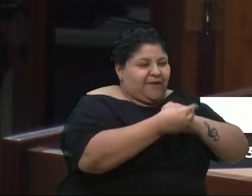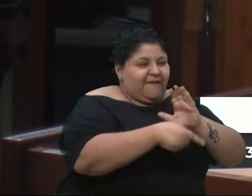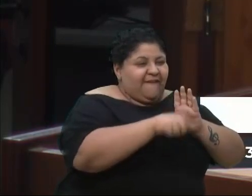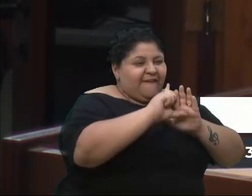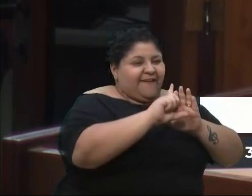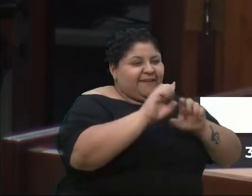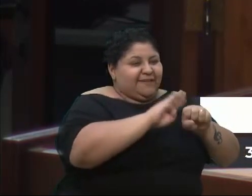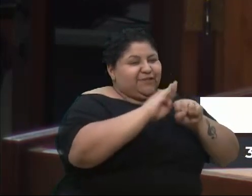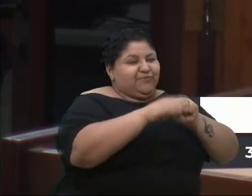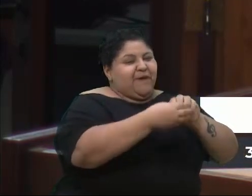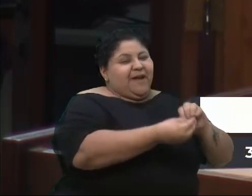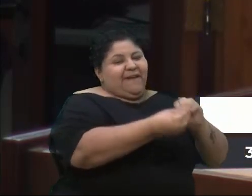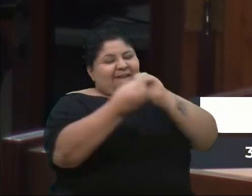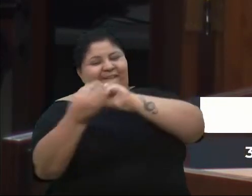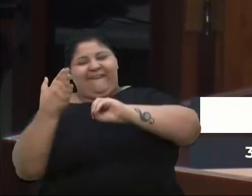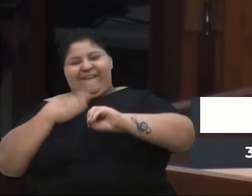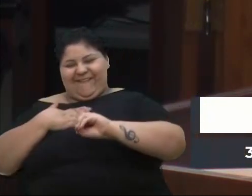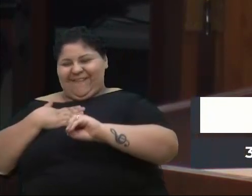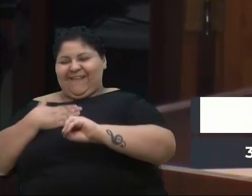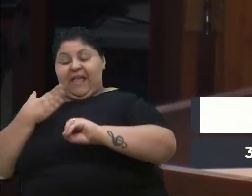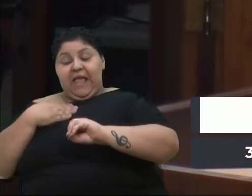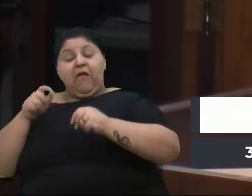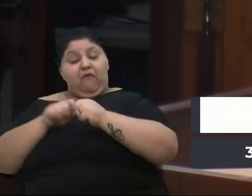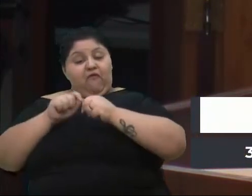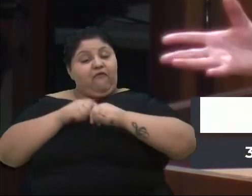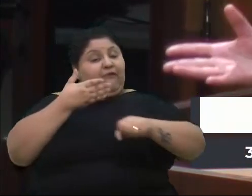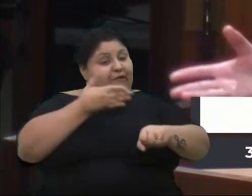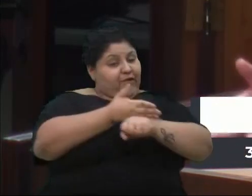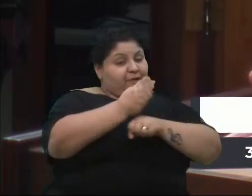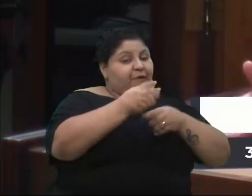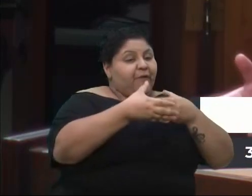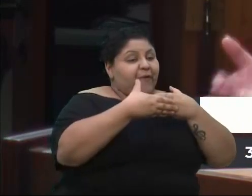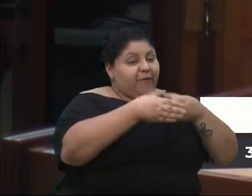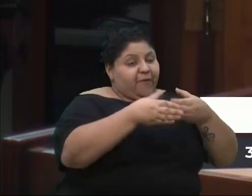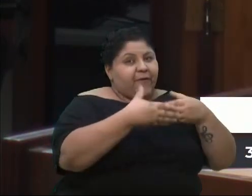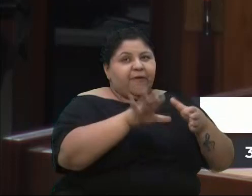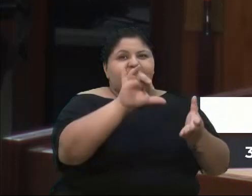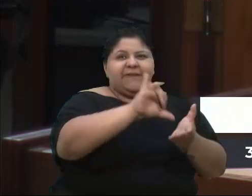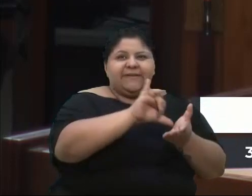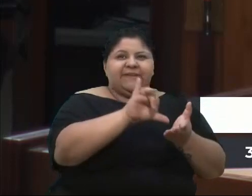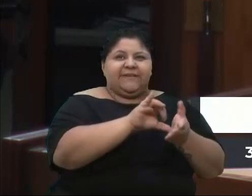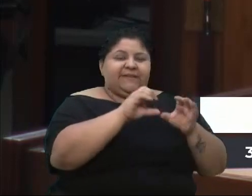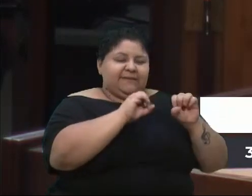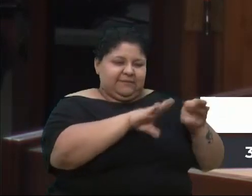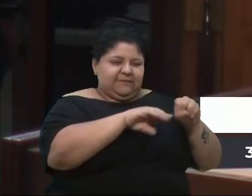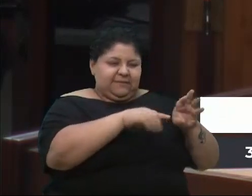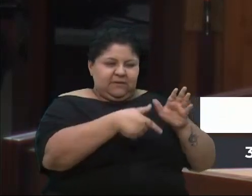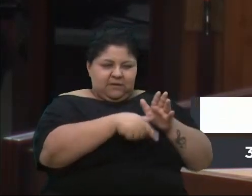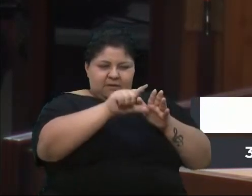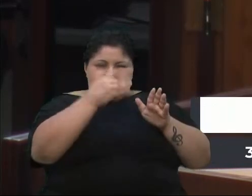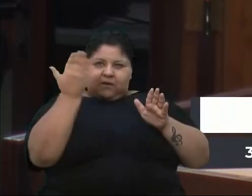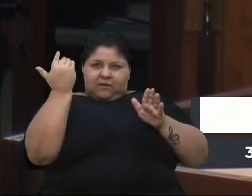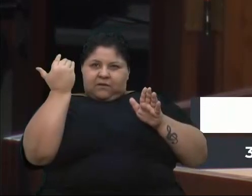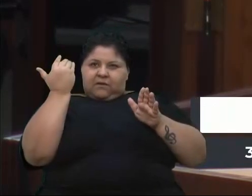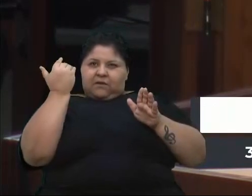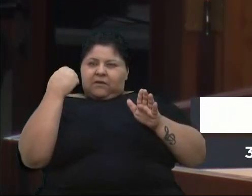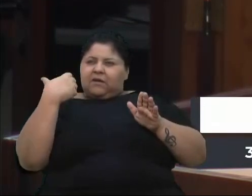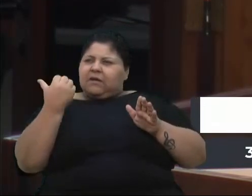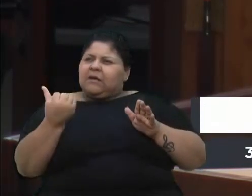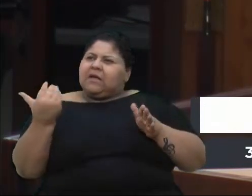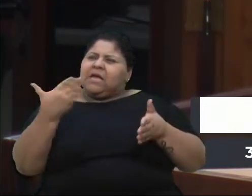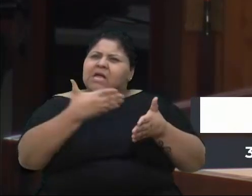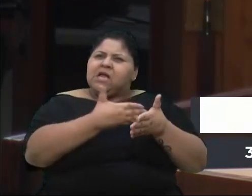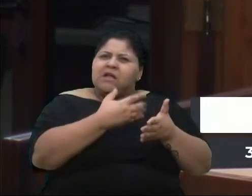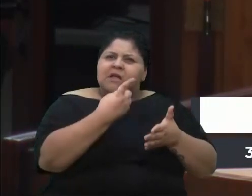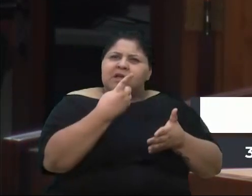Eu fiz parte do serviço de convivência, que era os centros educativos, na minha época, dos meus 6 aos